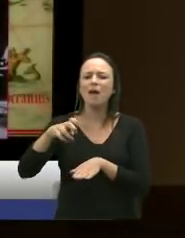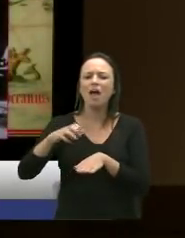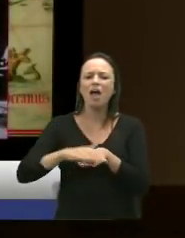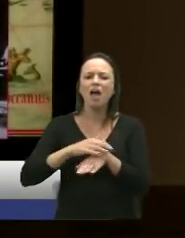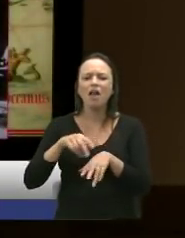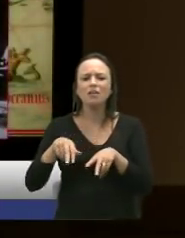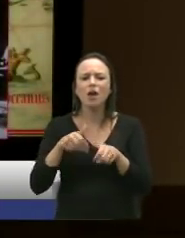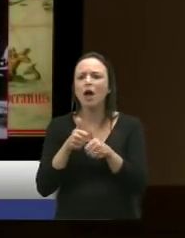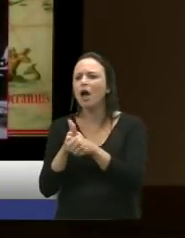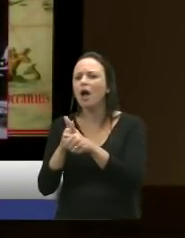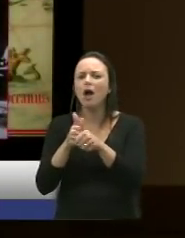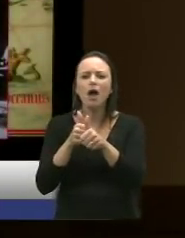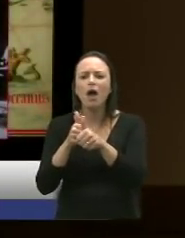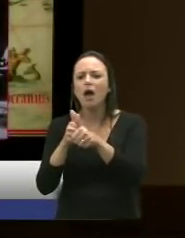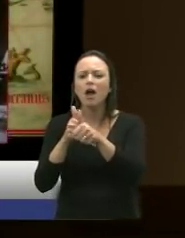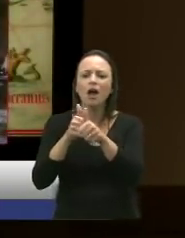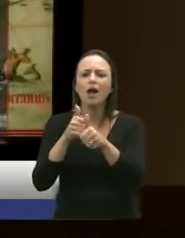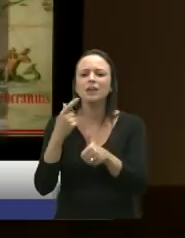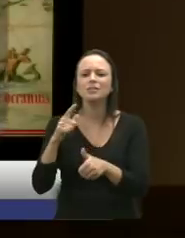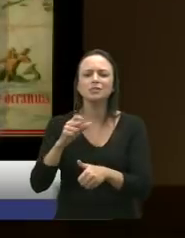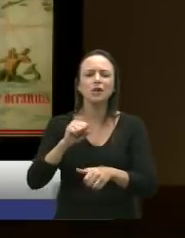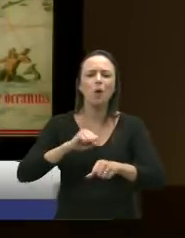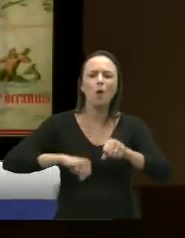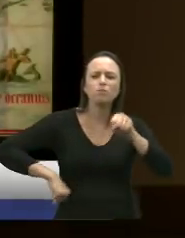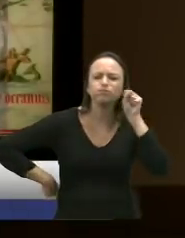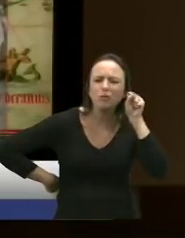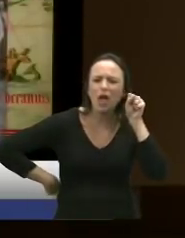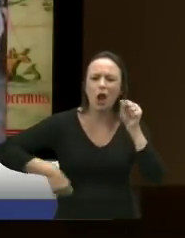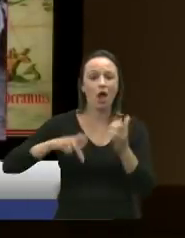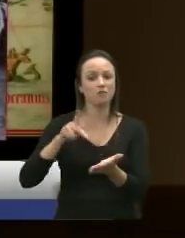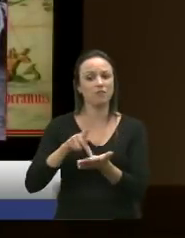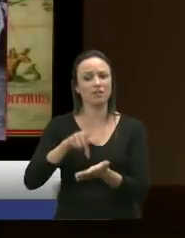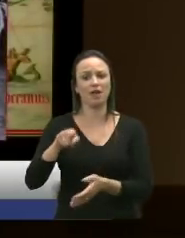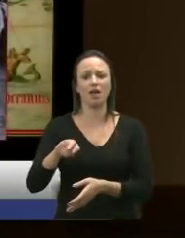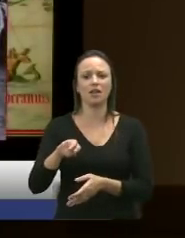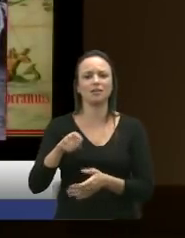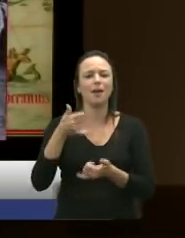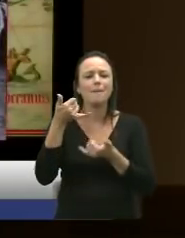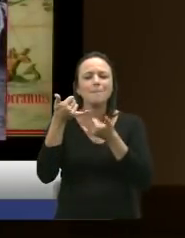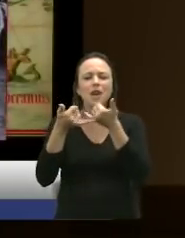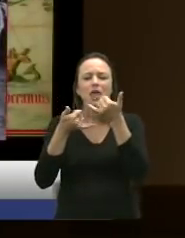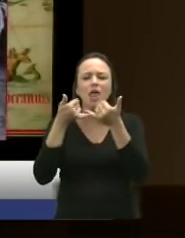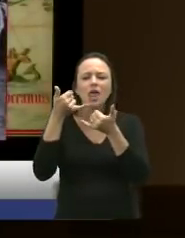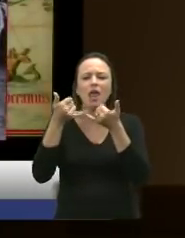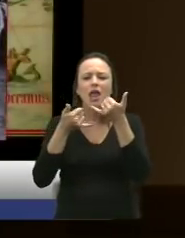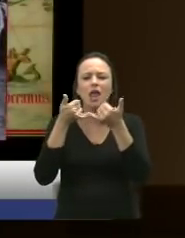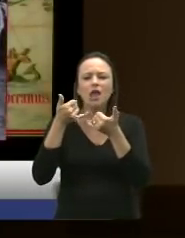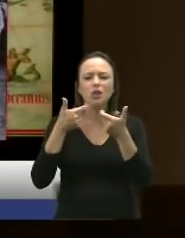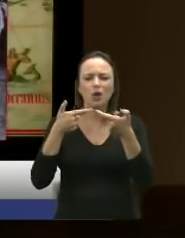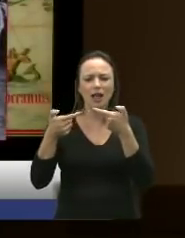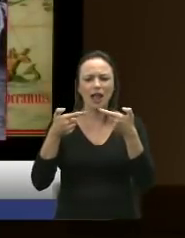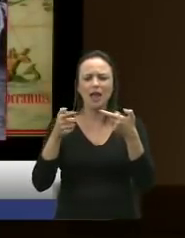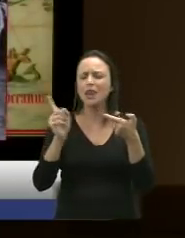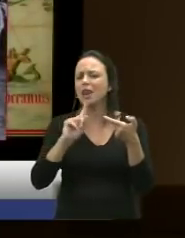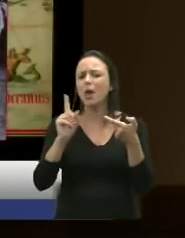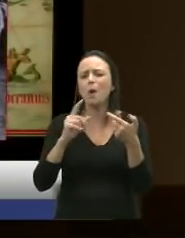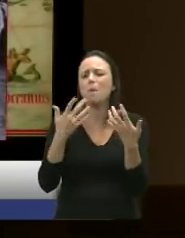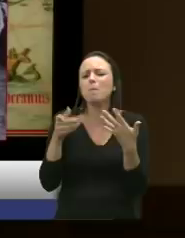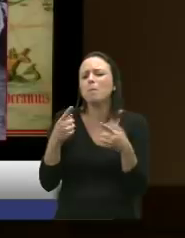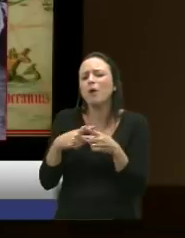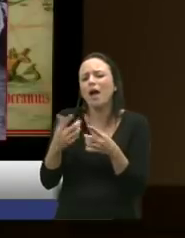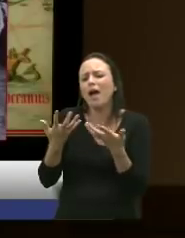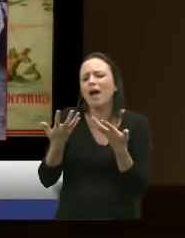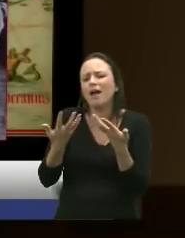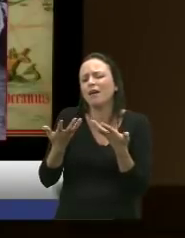heróis de verdade. Essas crianças fazendo brinquedos de guerra, mas não porque querem guerra. É porque